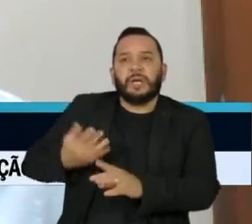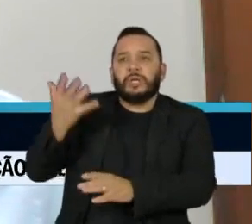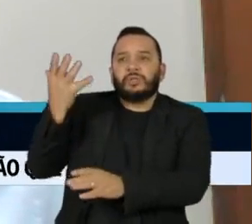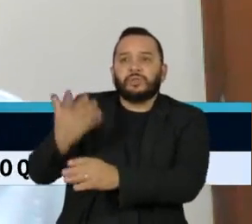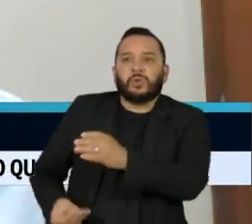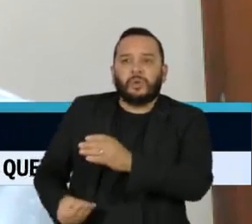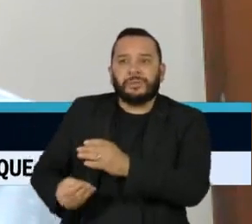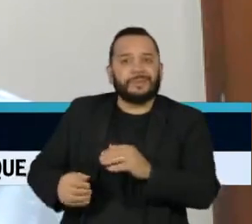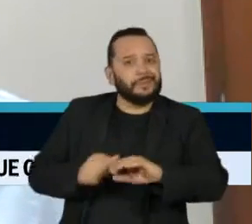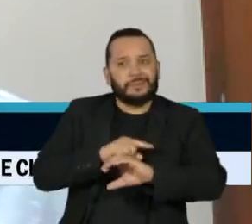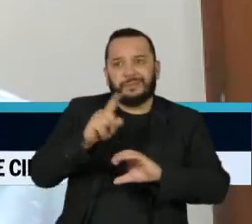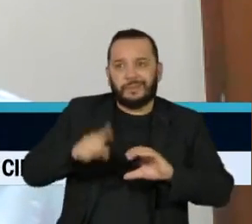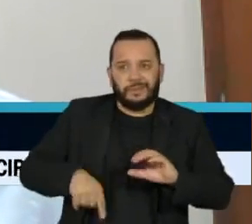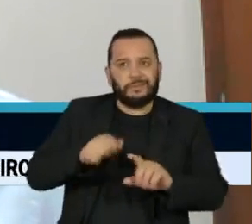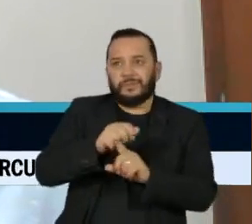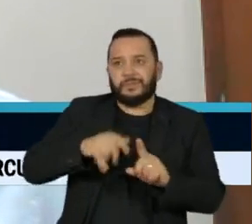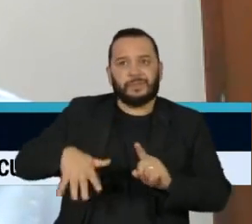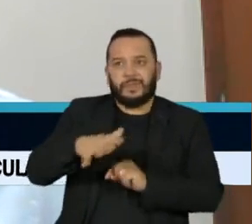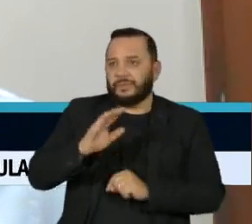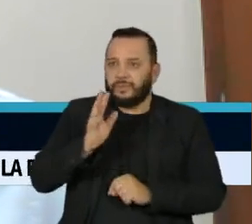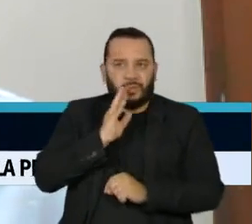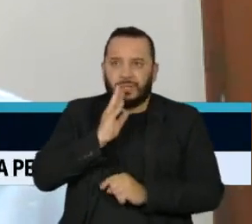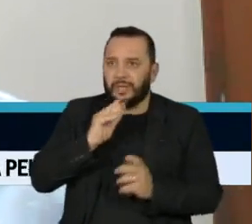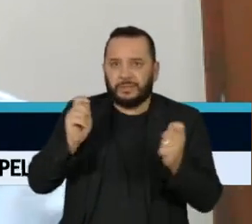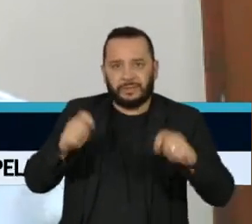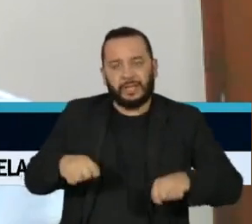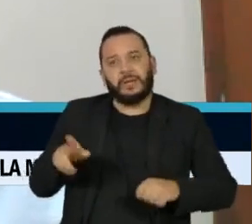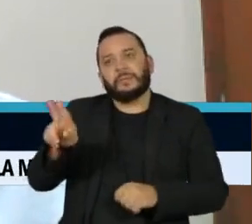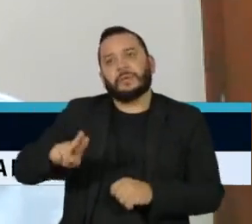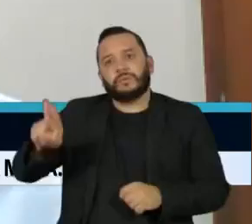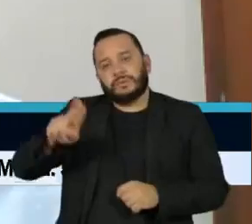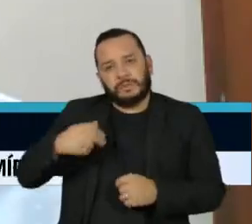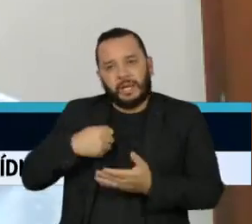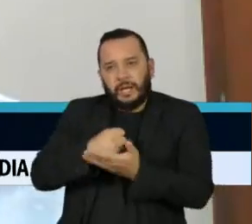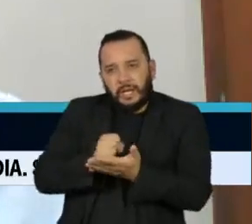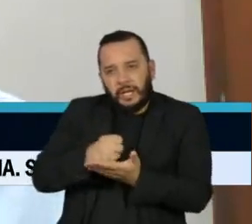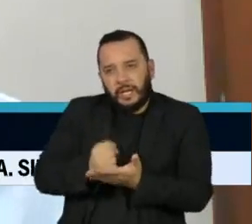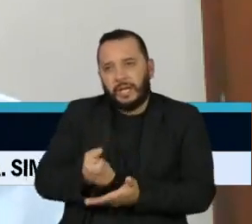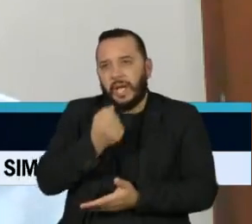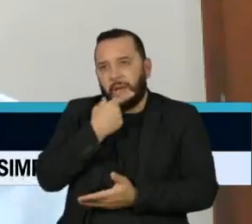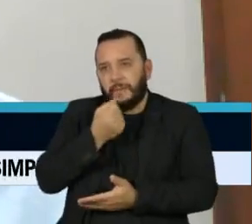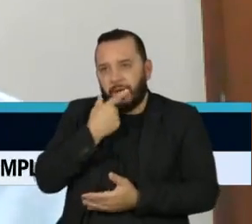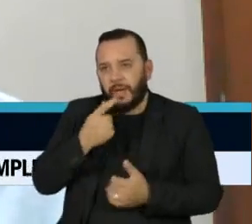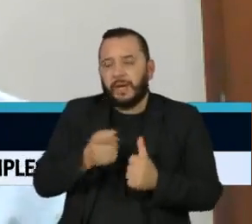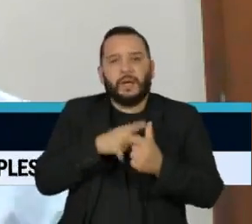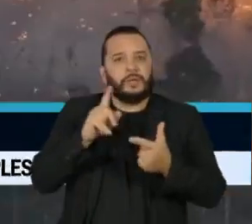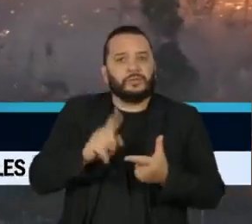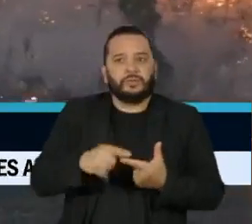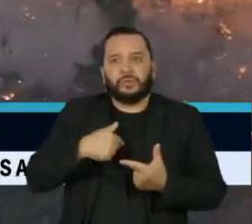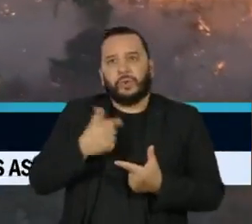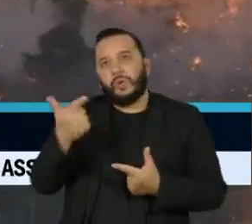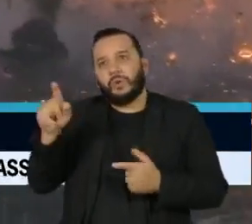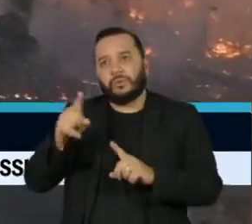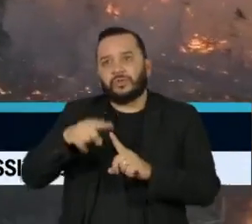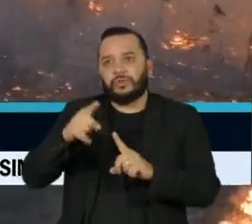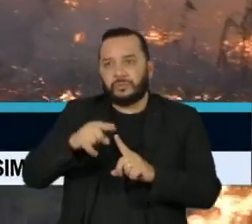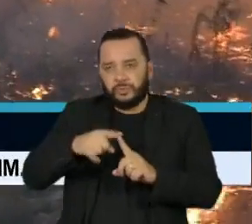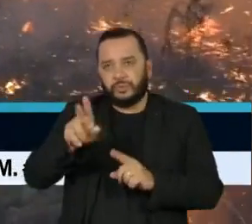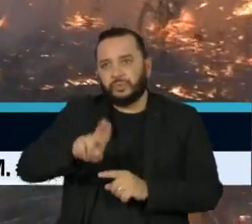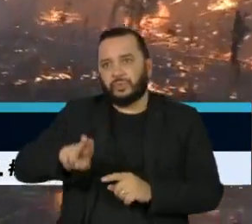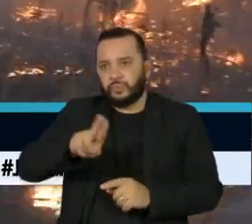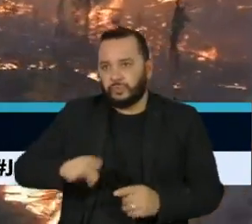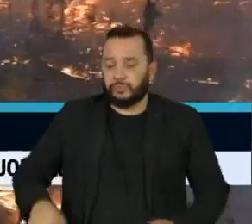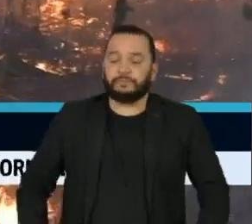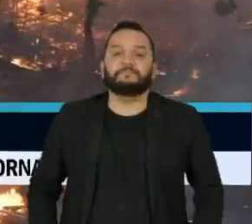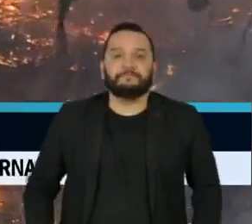poderiam inclusive até terem um uso, né, talvez medicinal ou de algum outro tipo de uso. Além de apontar